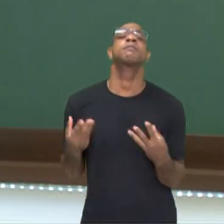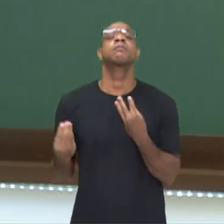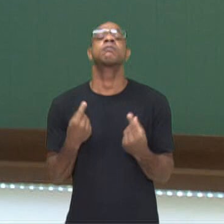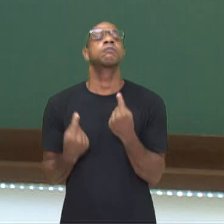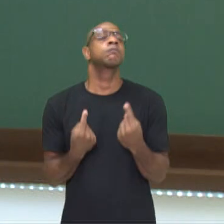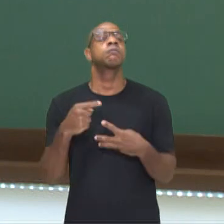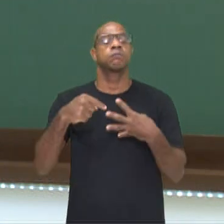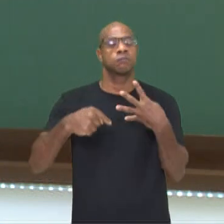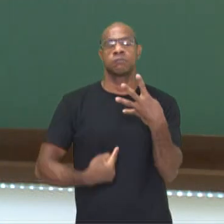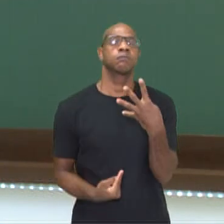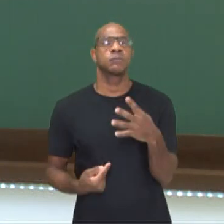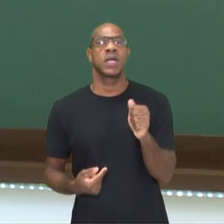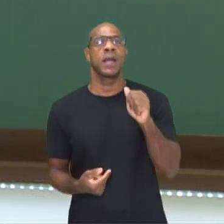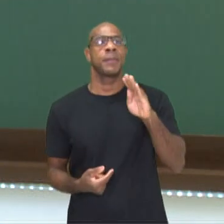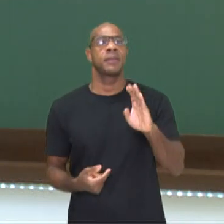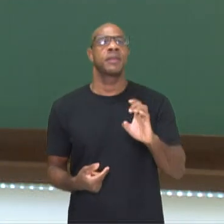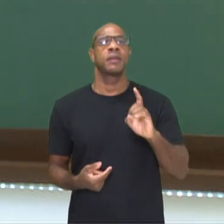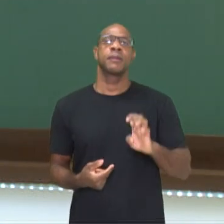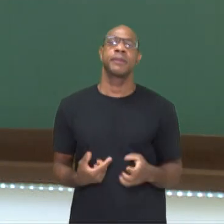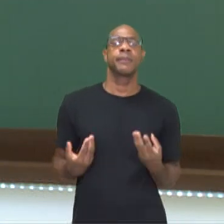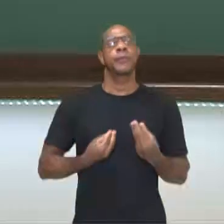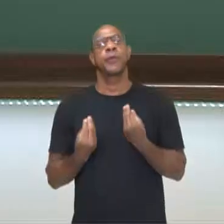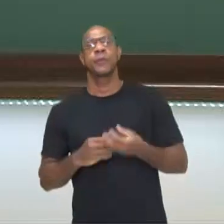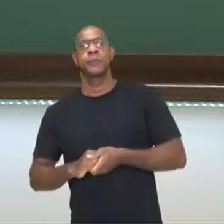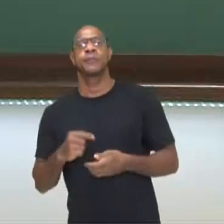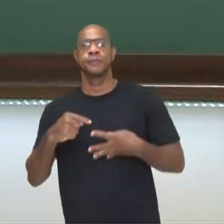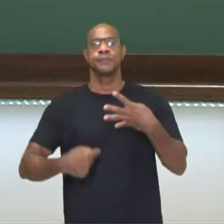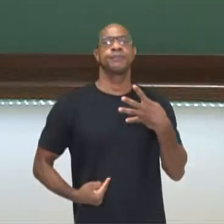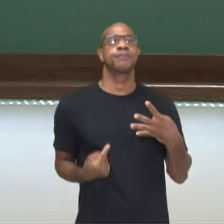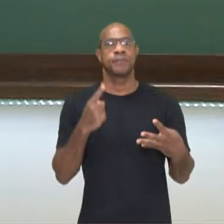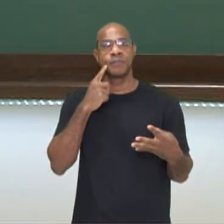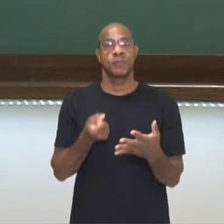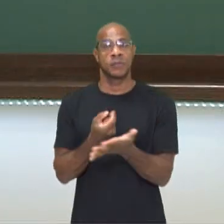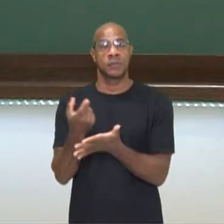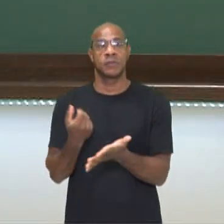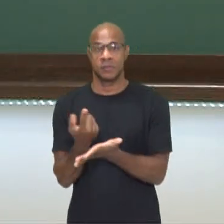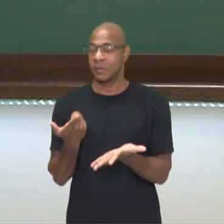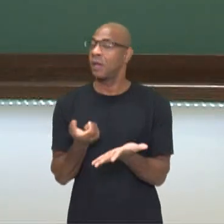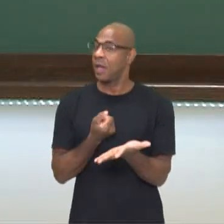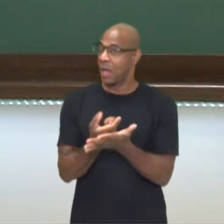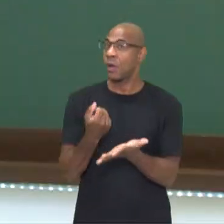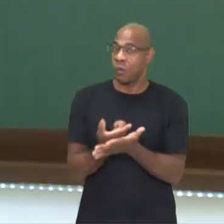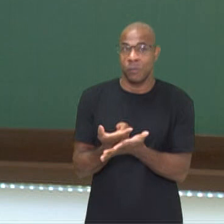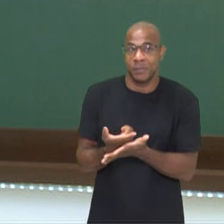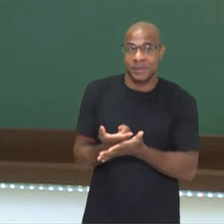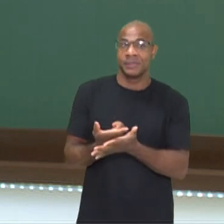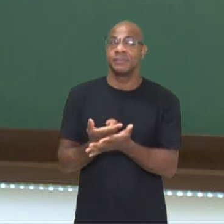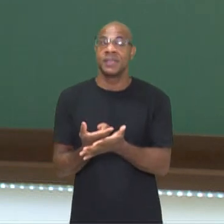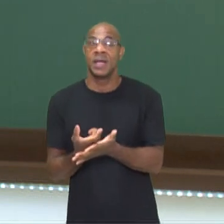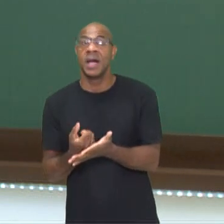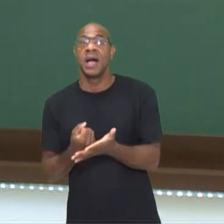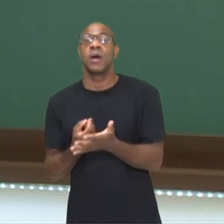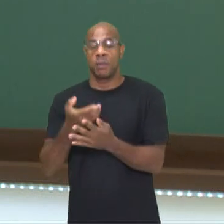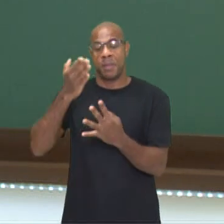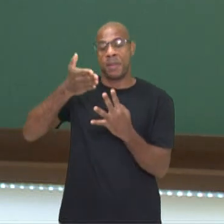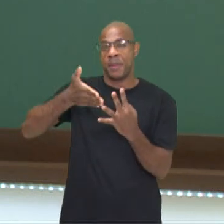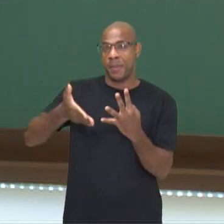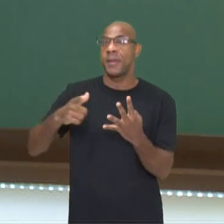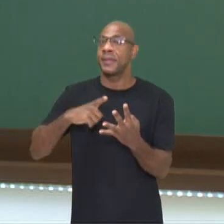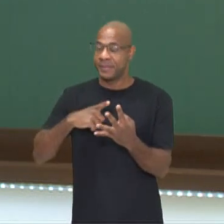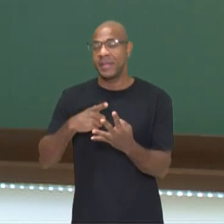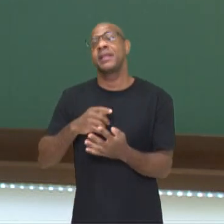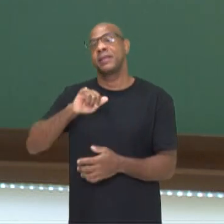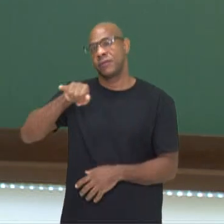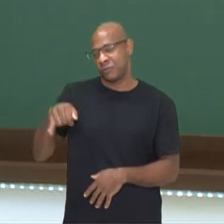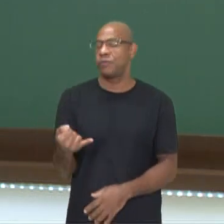opções? A, B, C ou D? Então vamos verificar. As compras a prazo normalmente têm juros. Normalmente tem juros